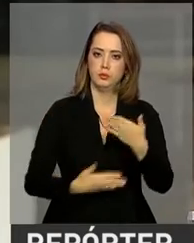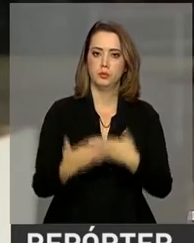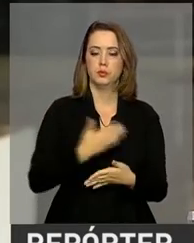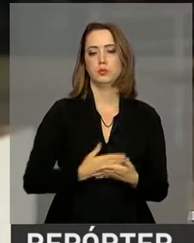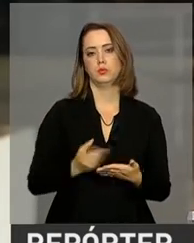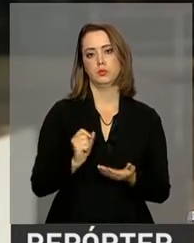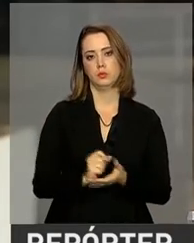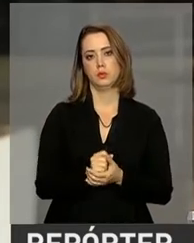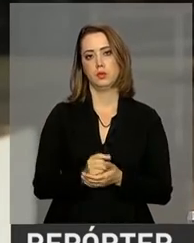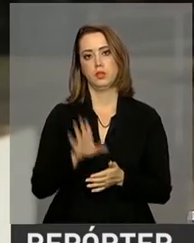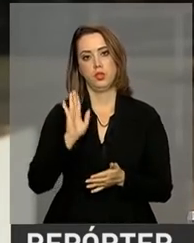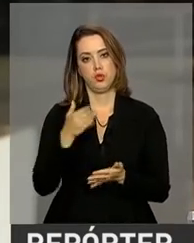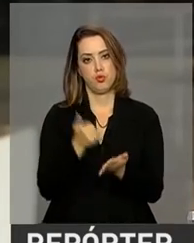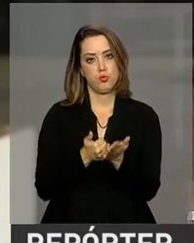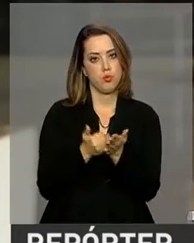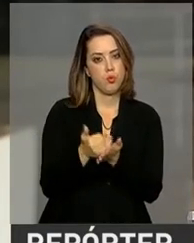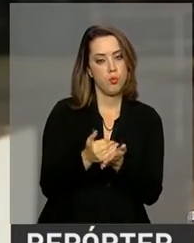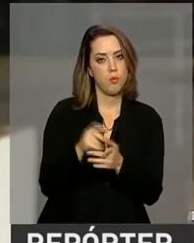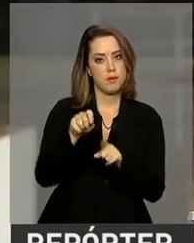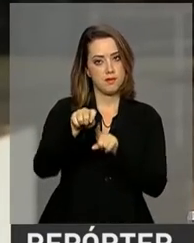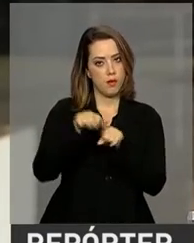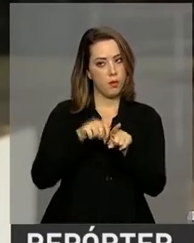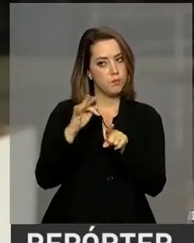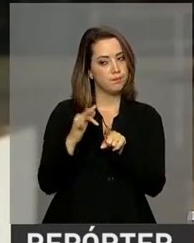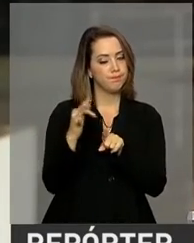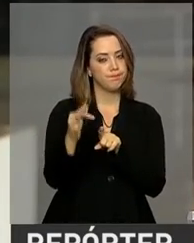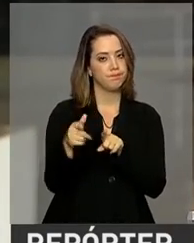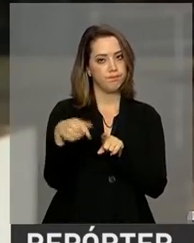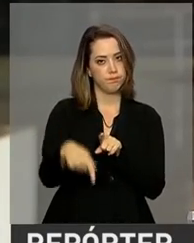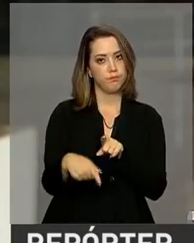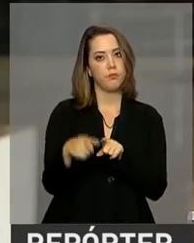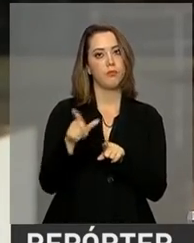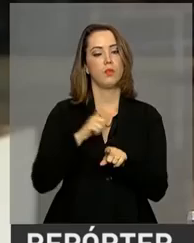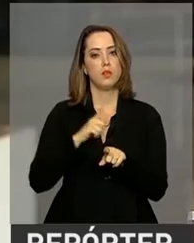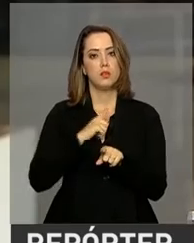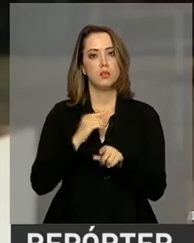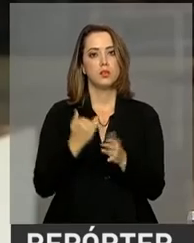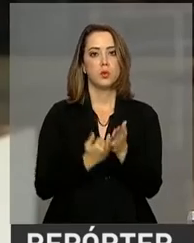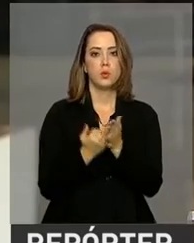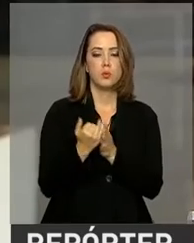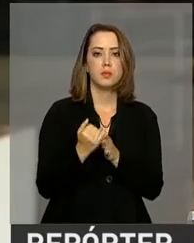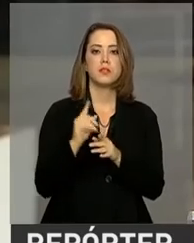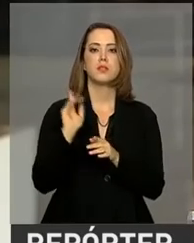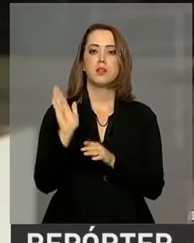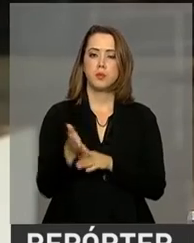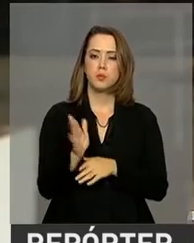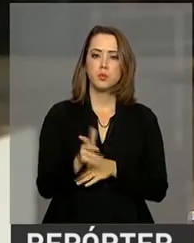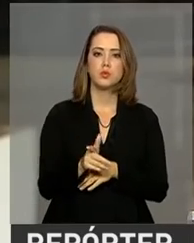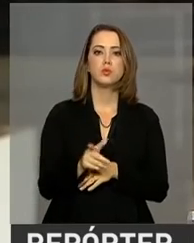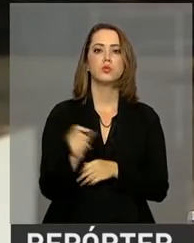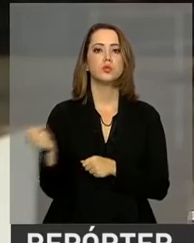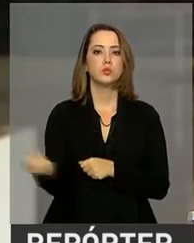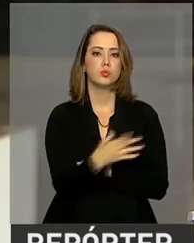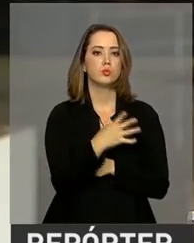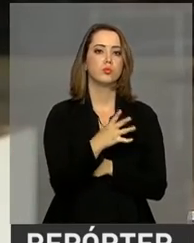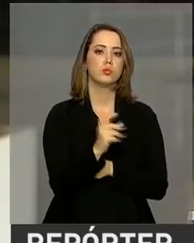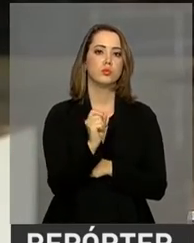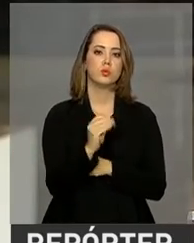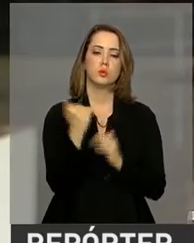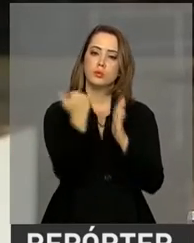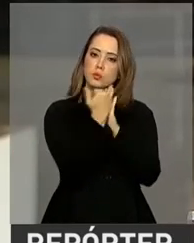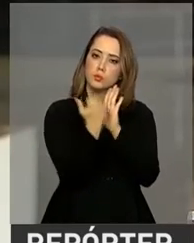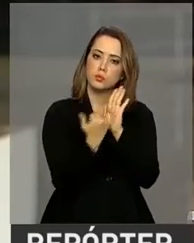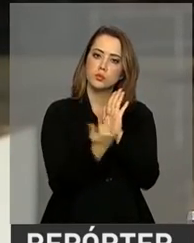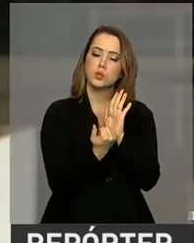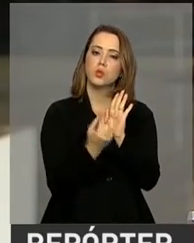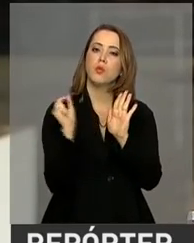de meados do mês que vem, começarmos de forma permanente um novo plano